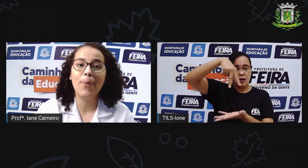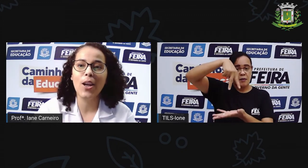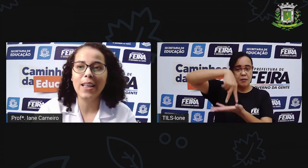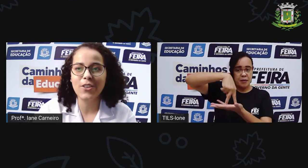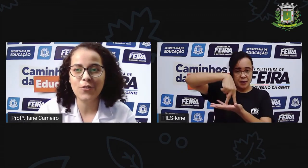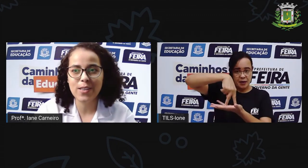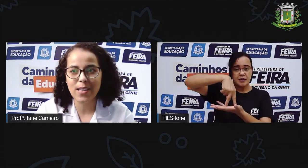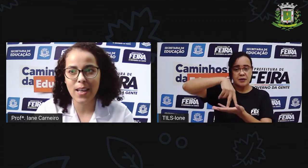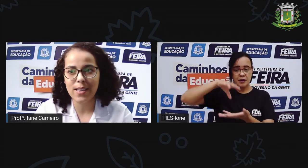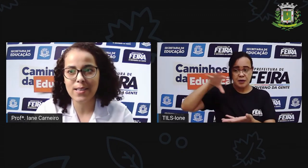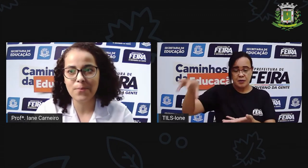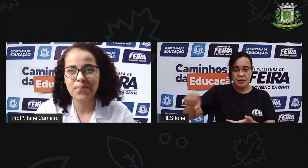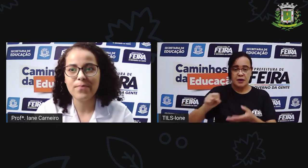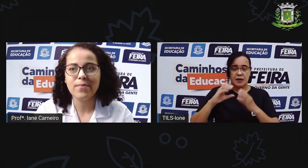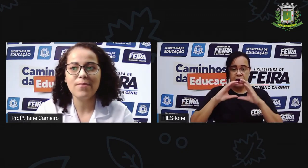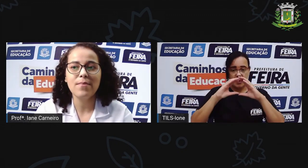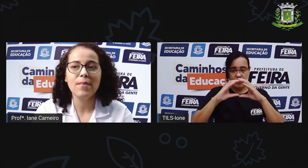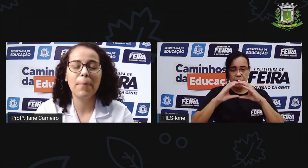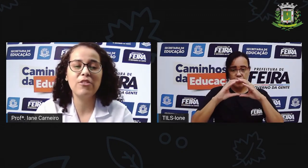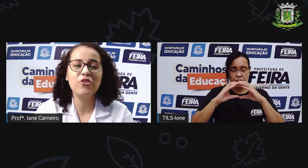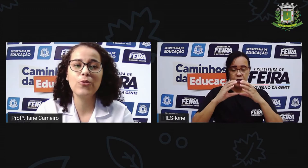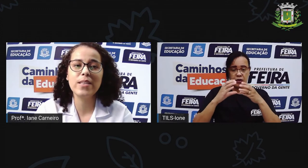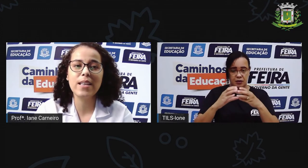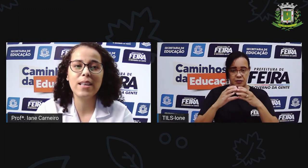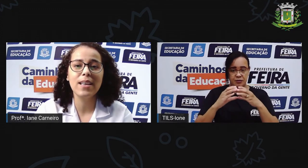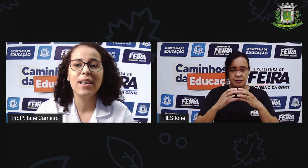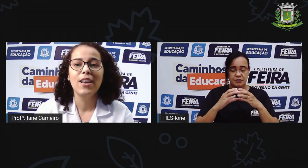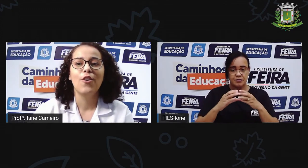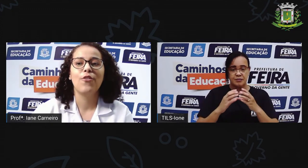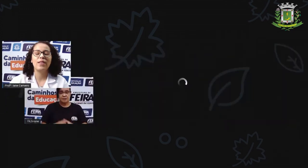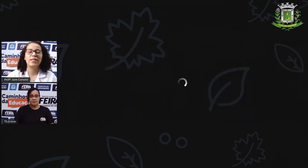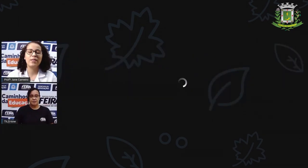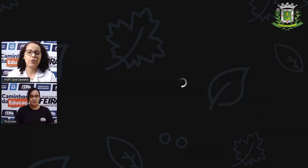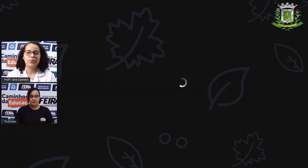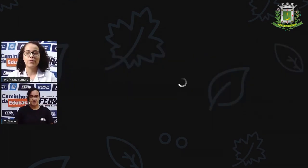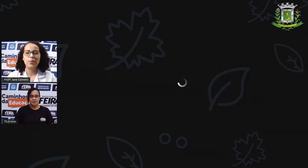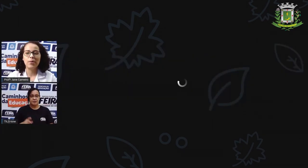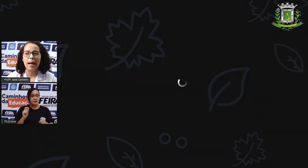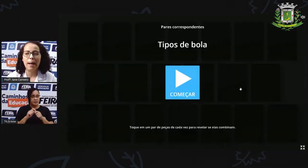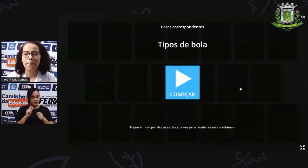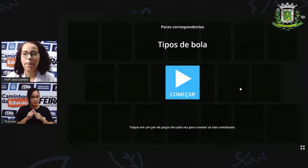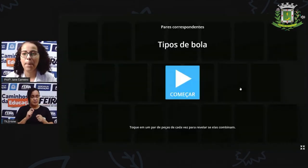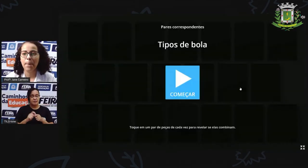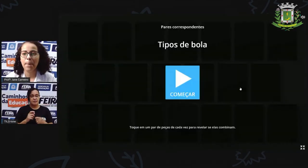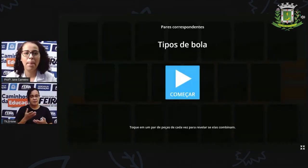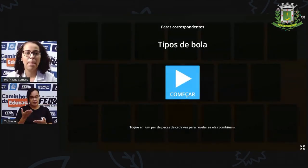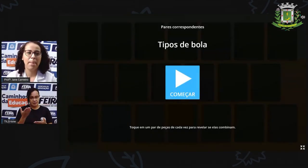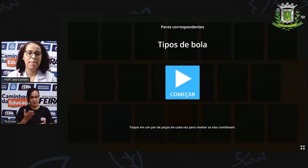Pegar a bolinha de vocês, para a gente conseguir fazer o jogo. Vamos lá?